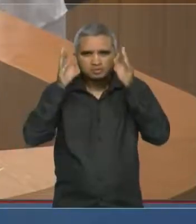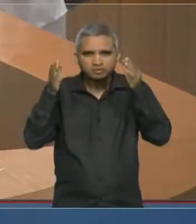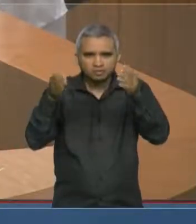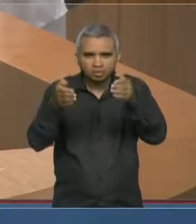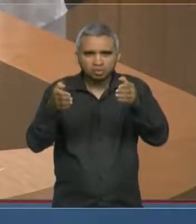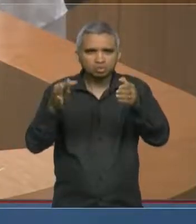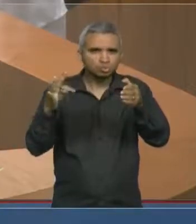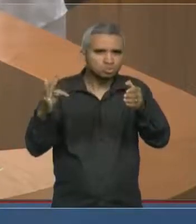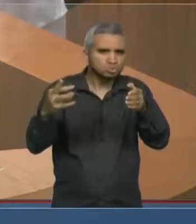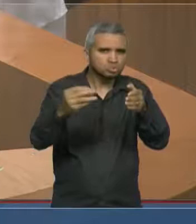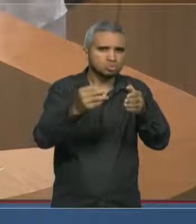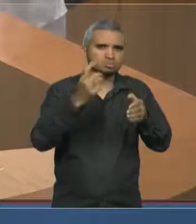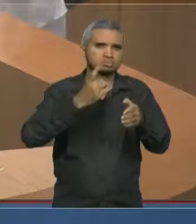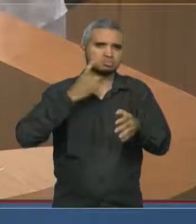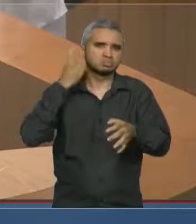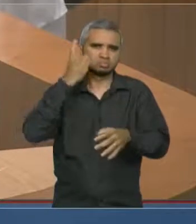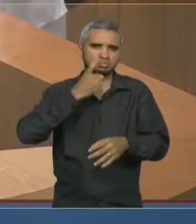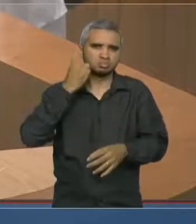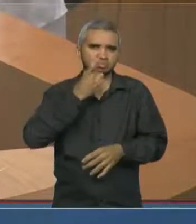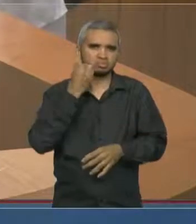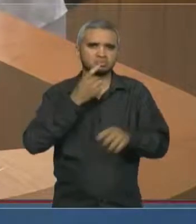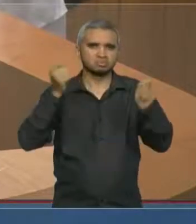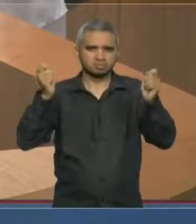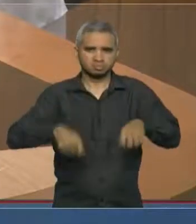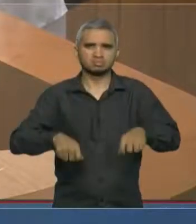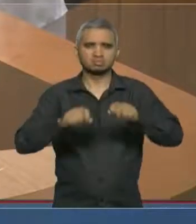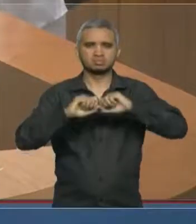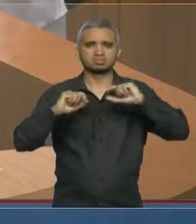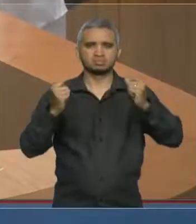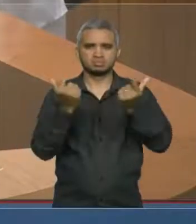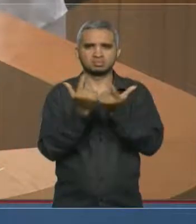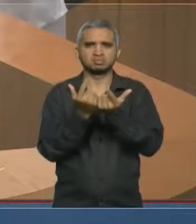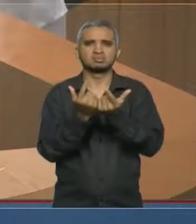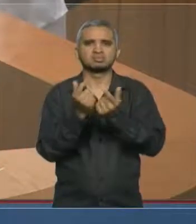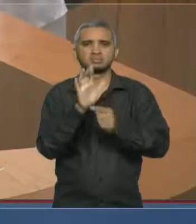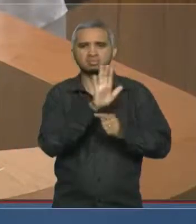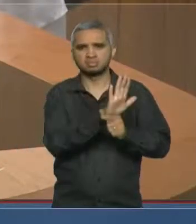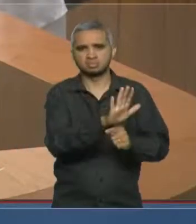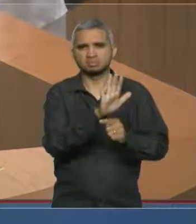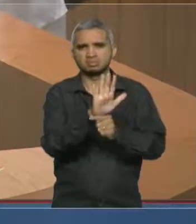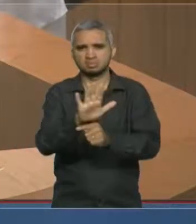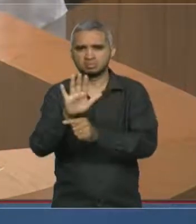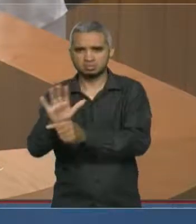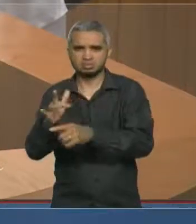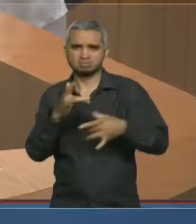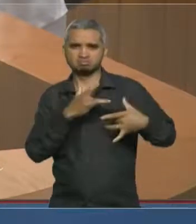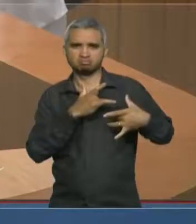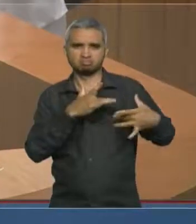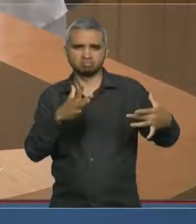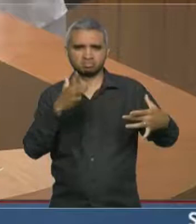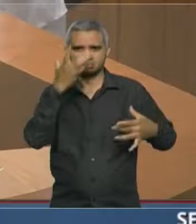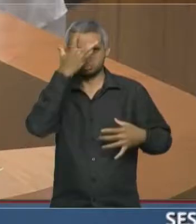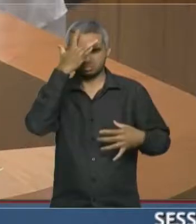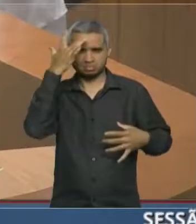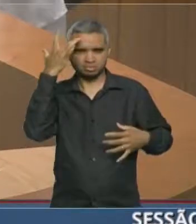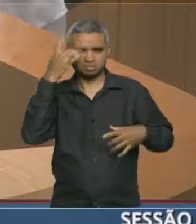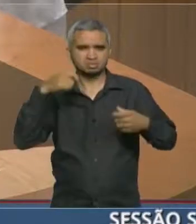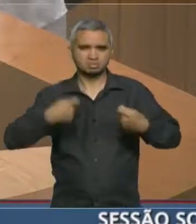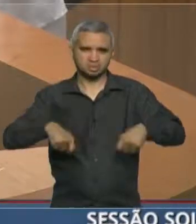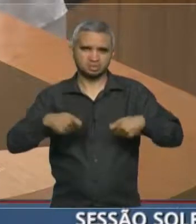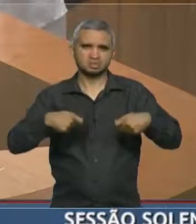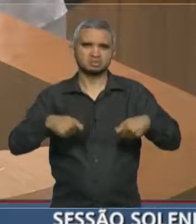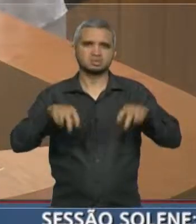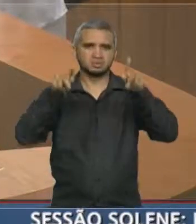uma Assembleia que atua para o bem comum, em favor principalmente daqueles que mais precisam, que é a